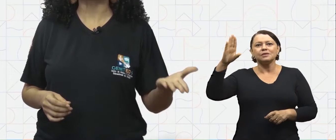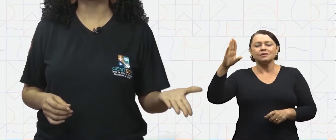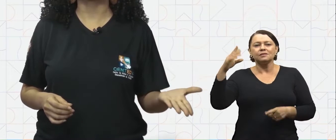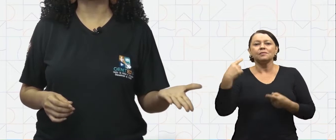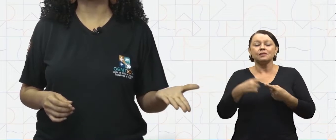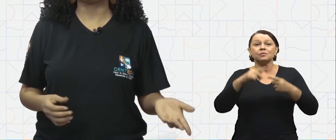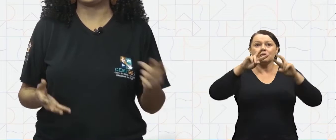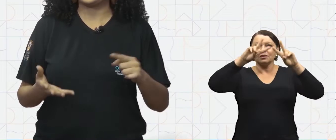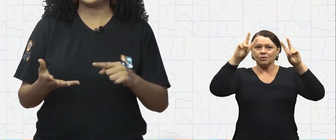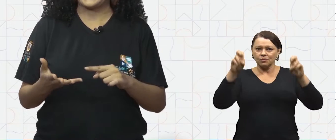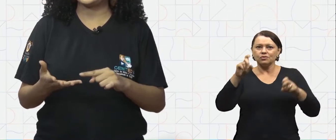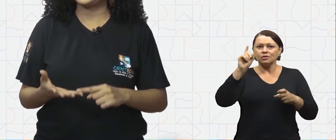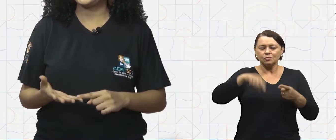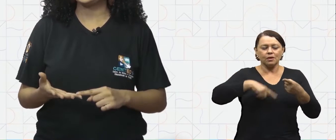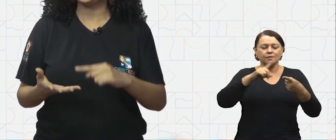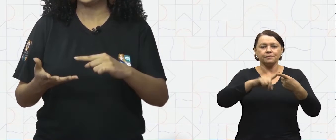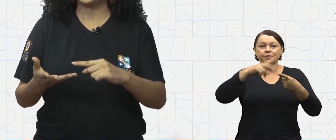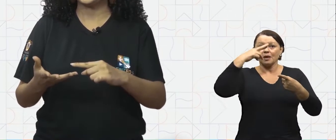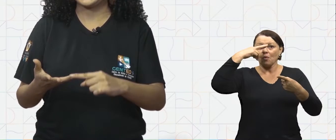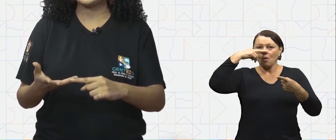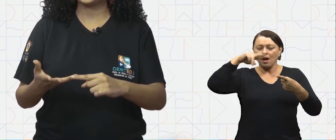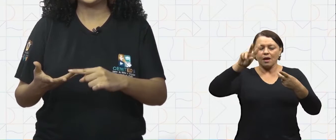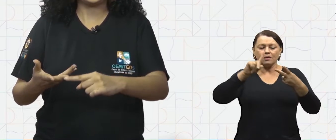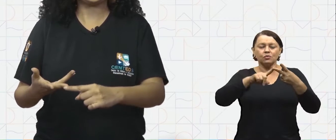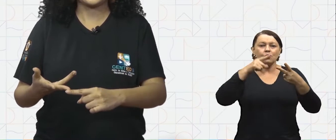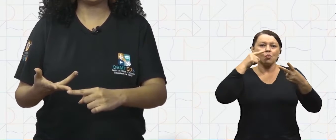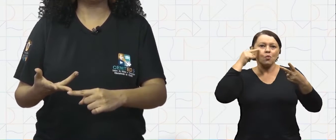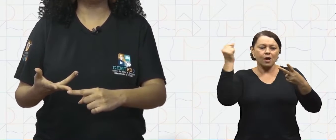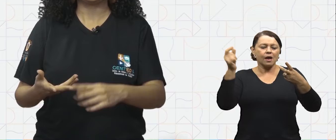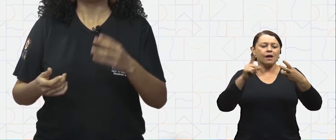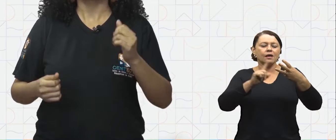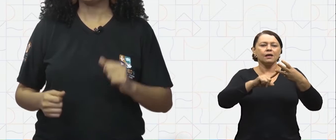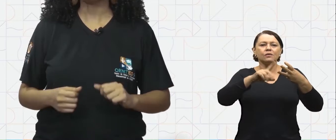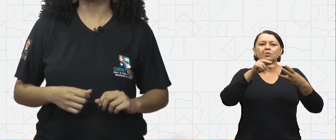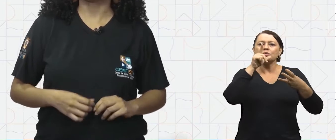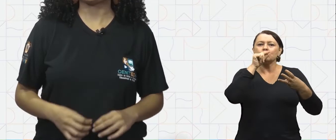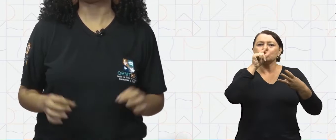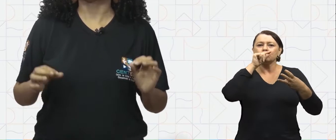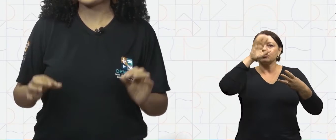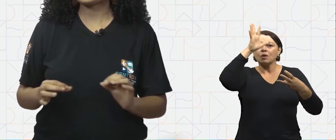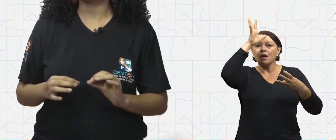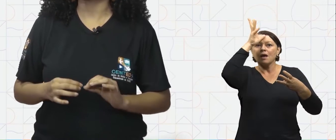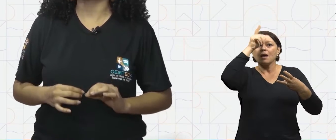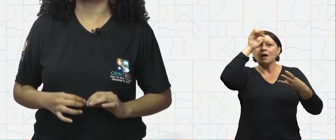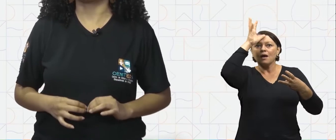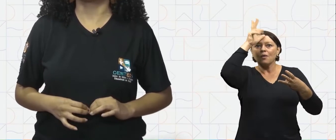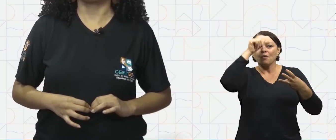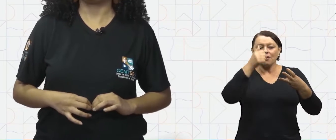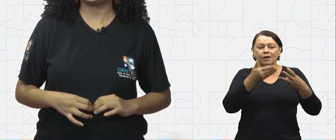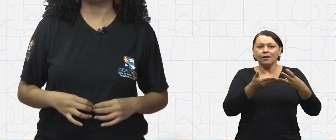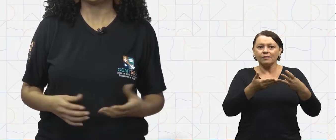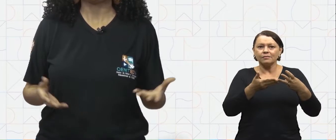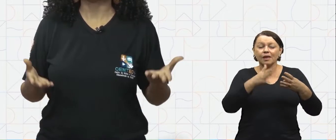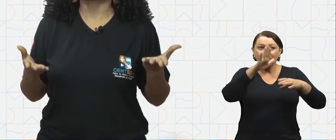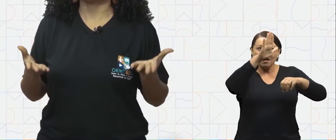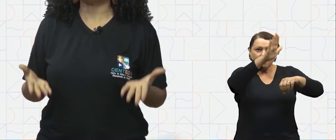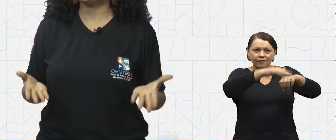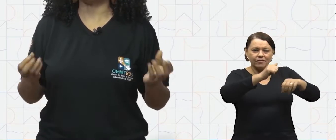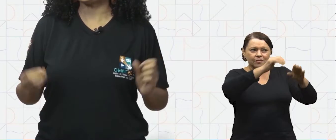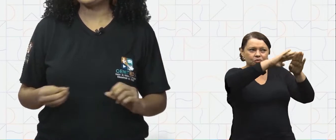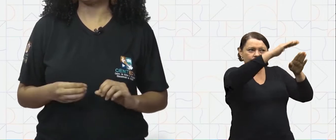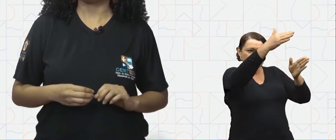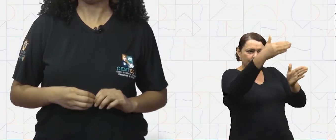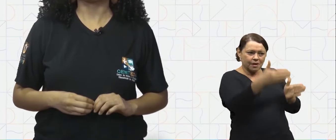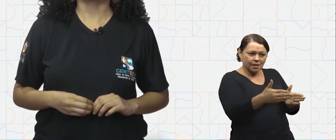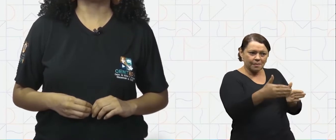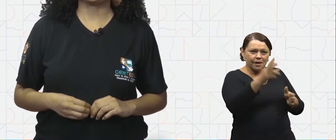Afinal, o título é O Ratinho, o Gato e o Galo. Vamos chamar a máquina de histórias novamente e pedir